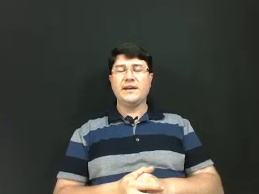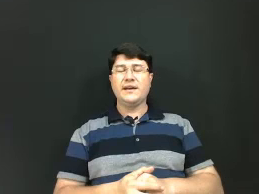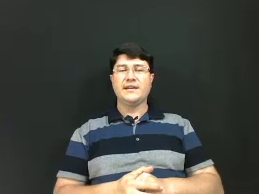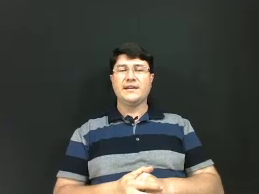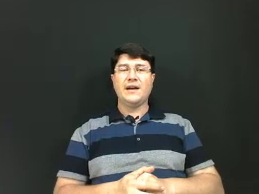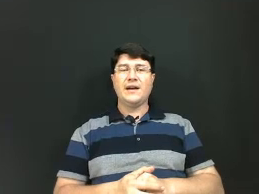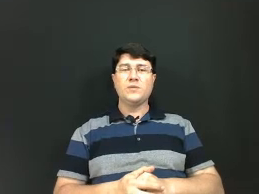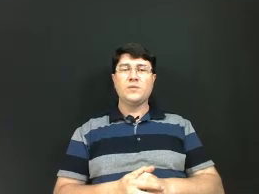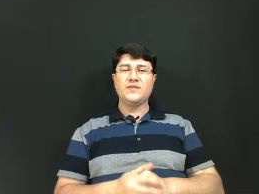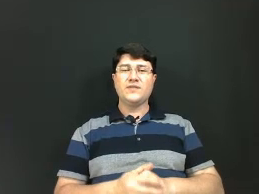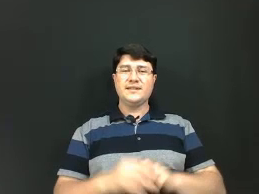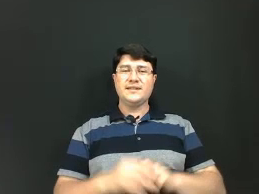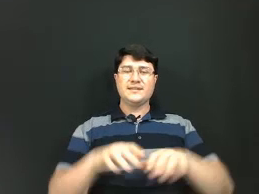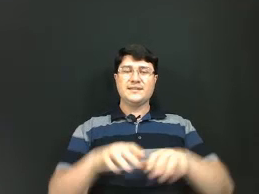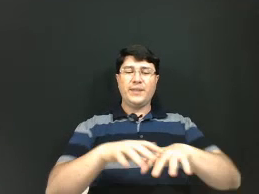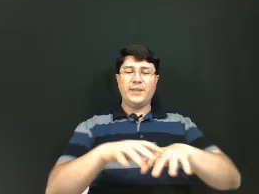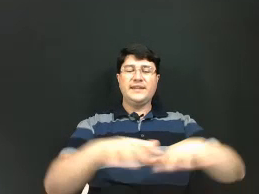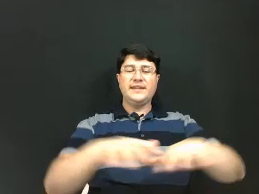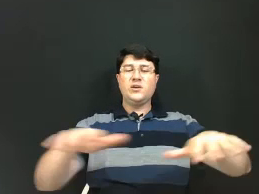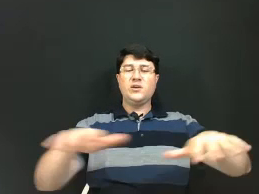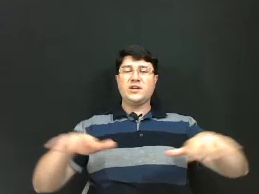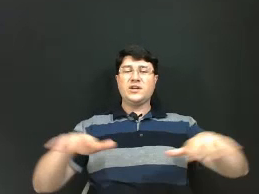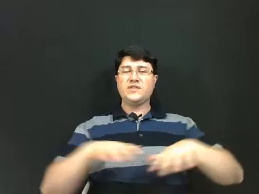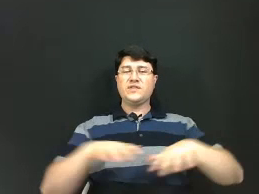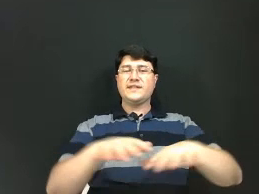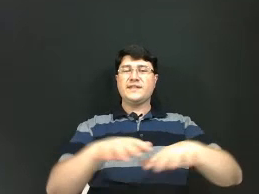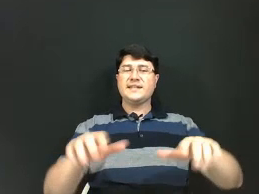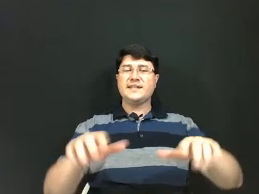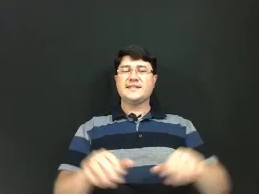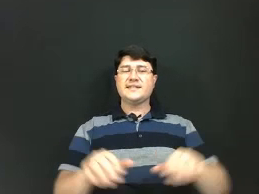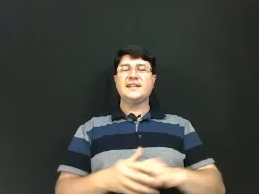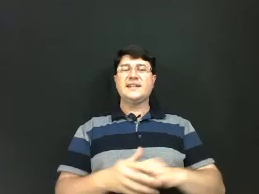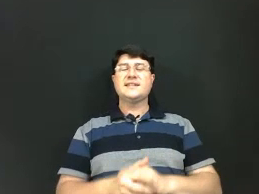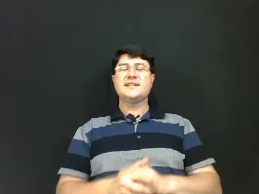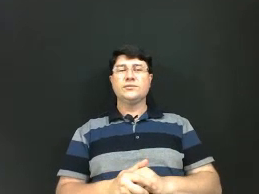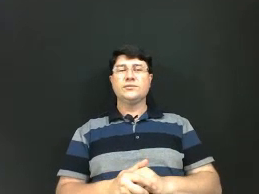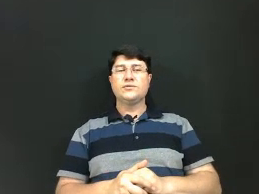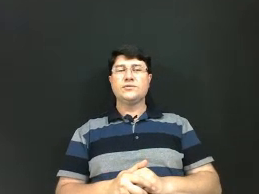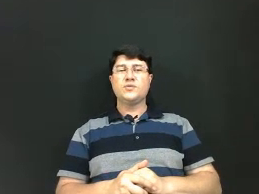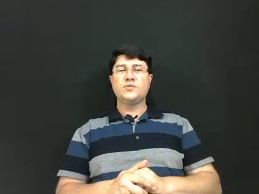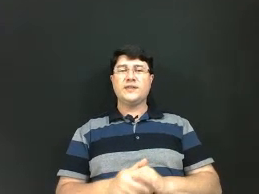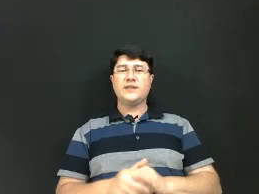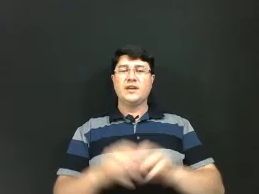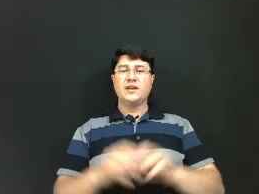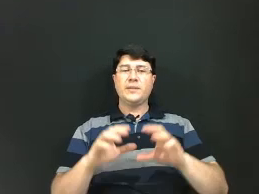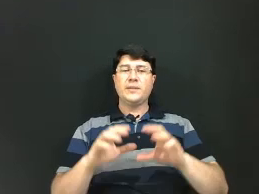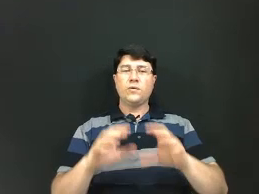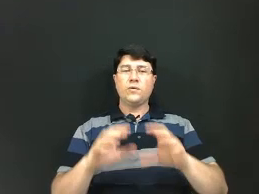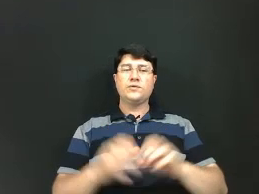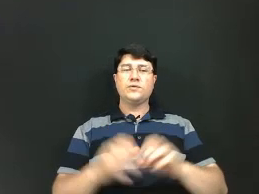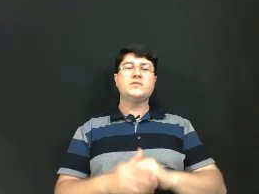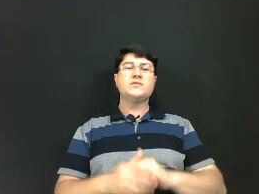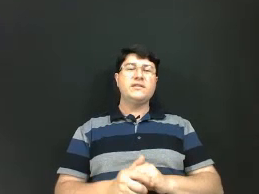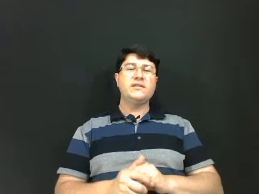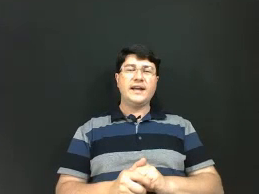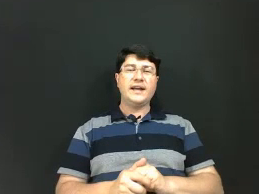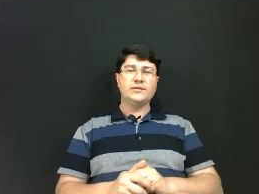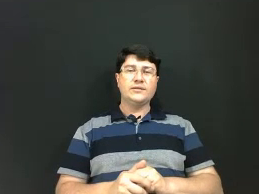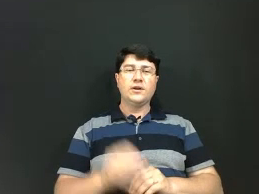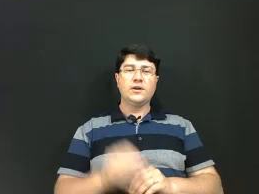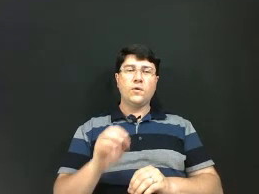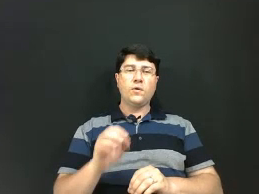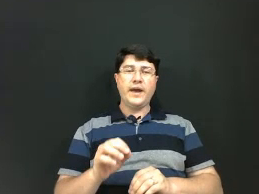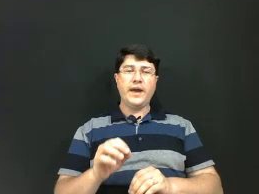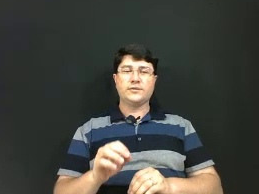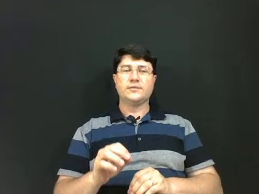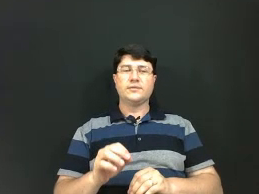pena ver algumas vezes para entender como que a gente vai fazer essa sinalização do uso do espaço para construir o